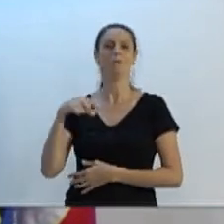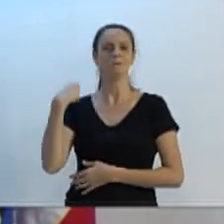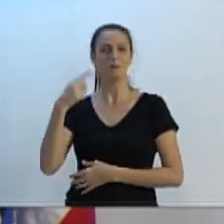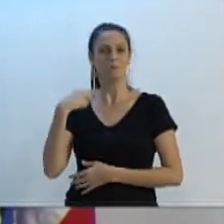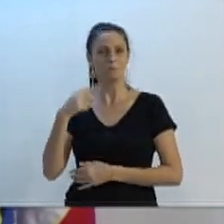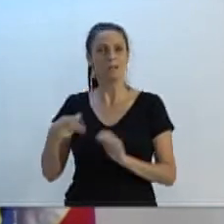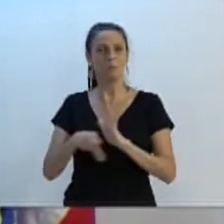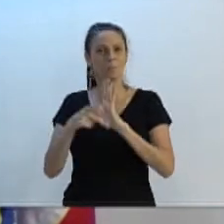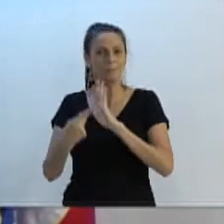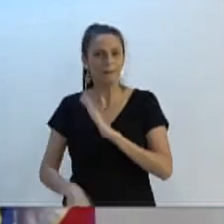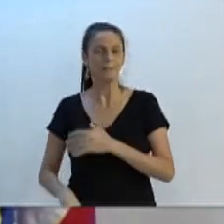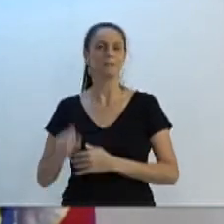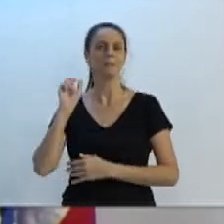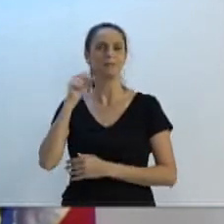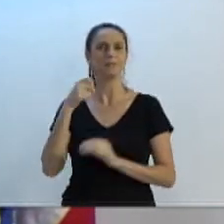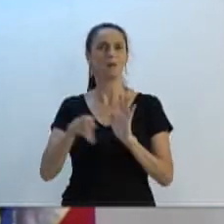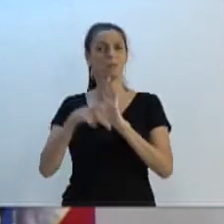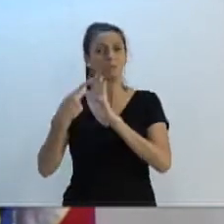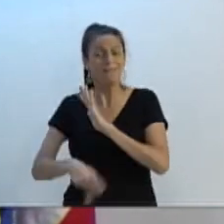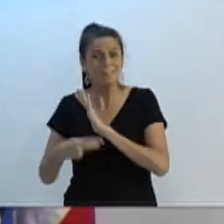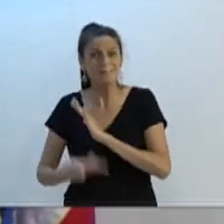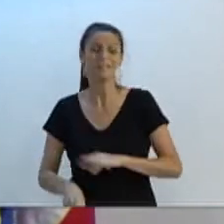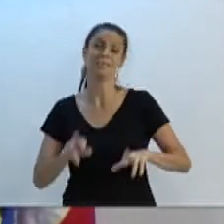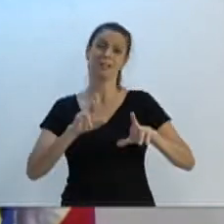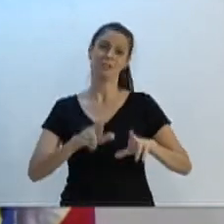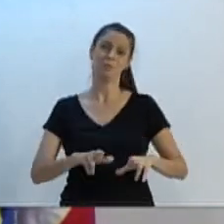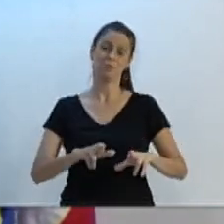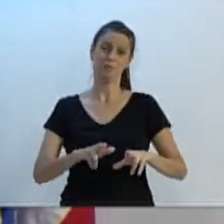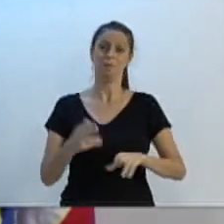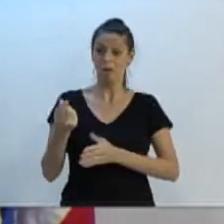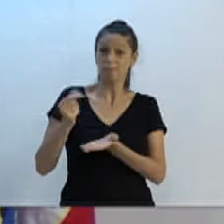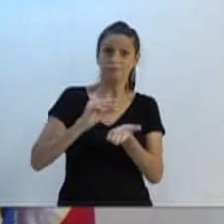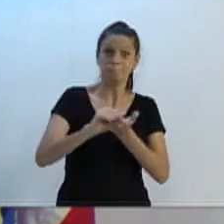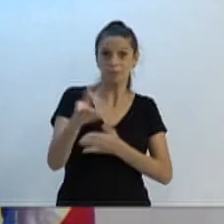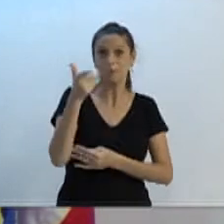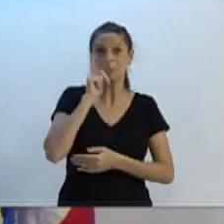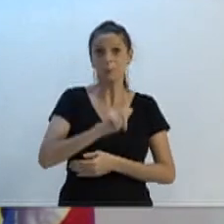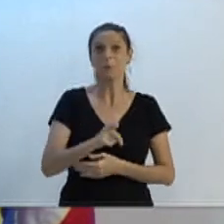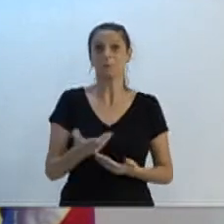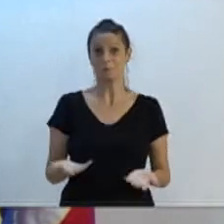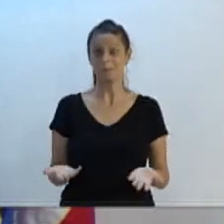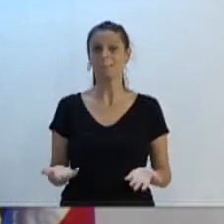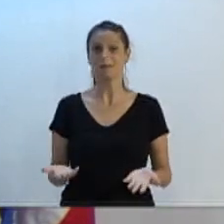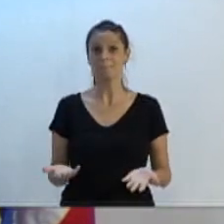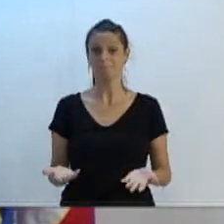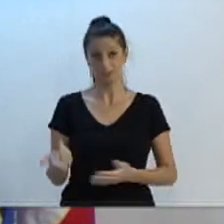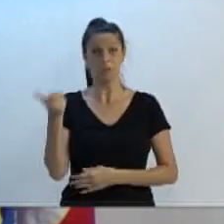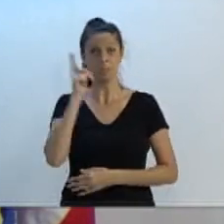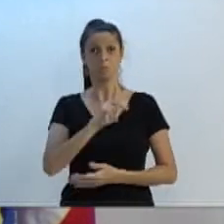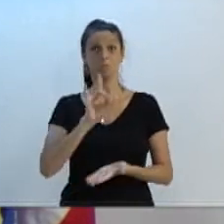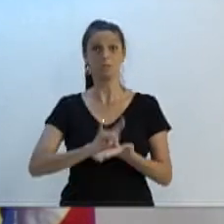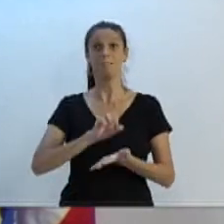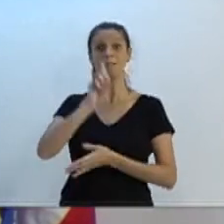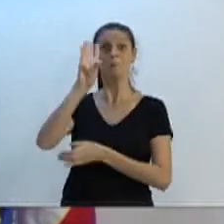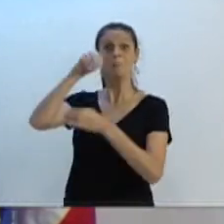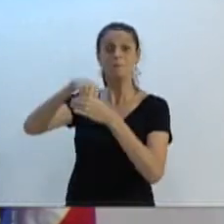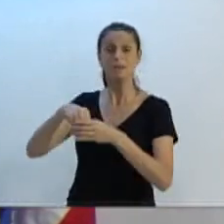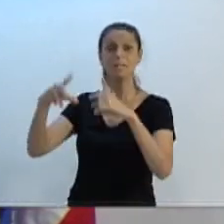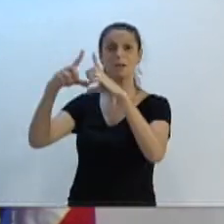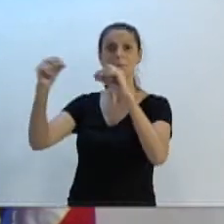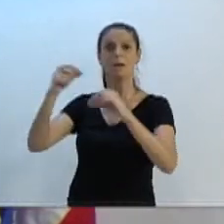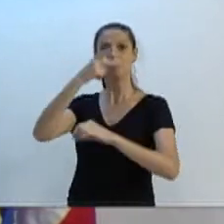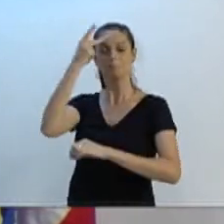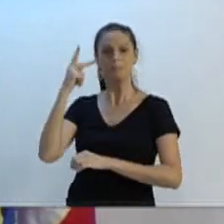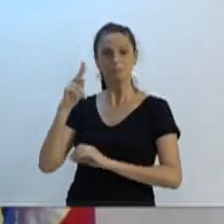votar para candidatos aqui da nossa região que aí nós teremos vez e voz lá em brasília